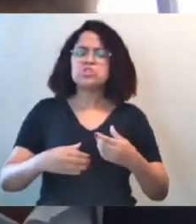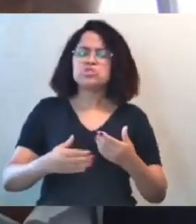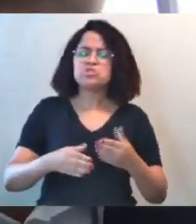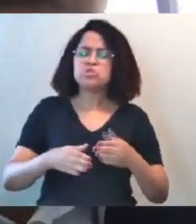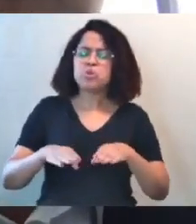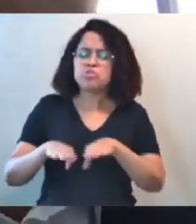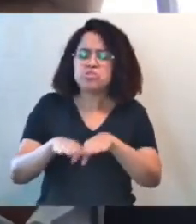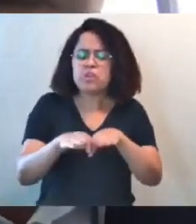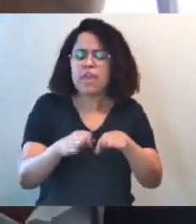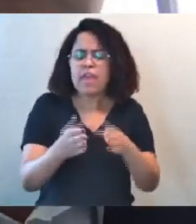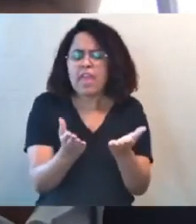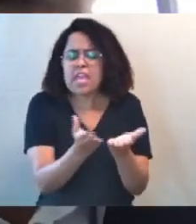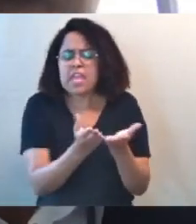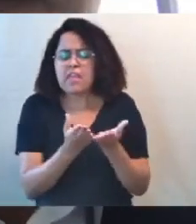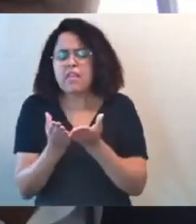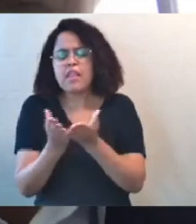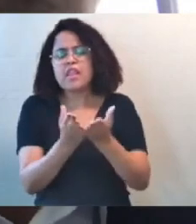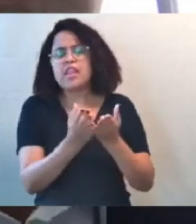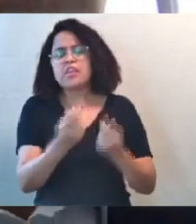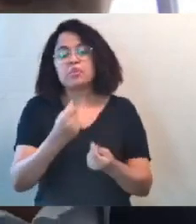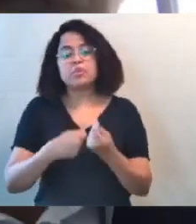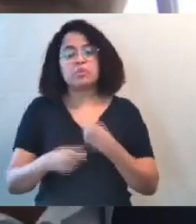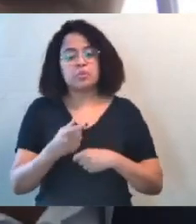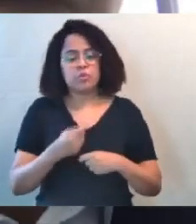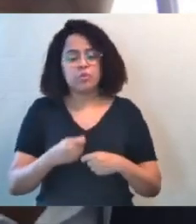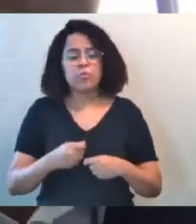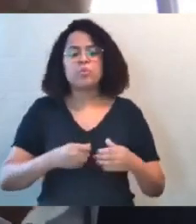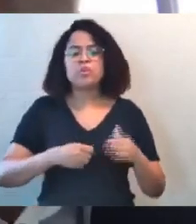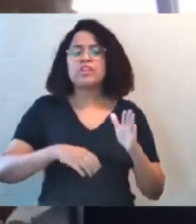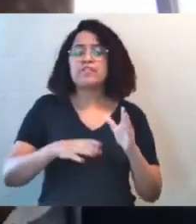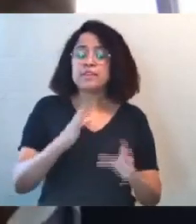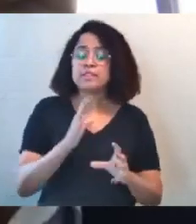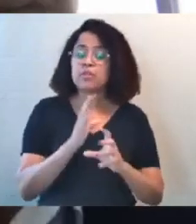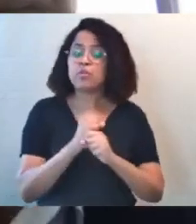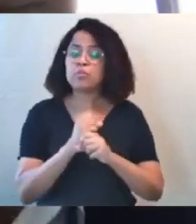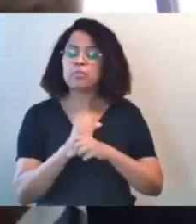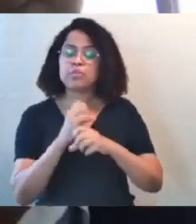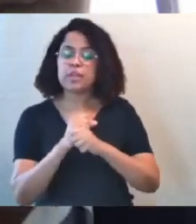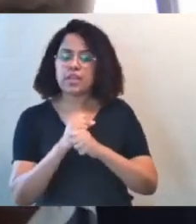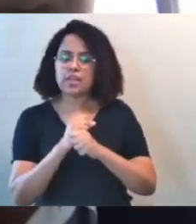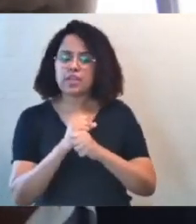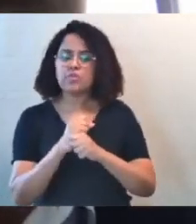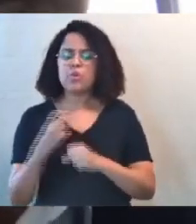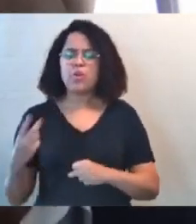aonde serão computados os valores residuais. Nós estamos